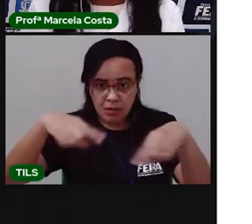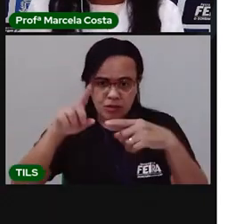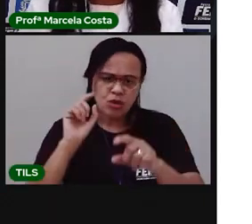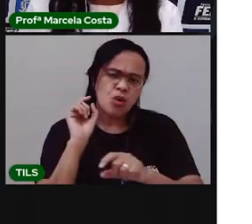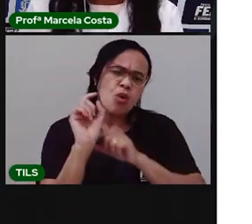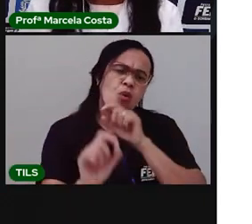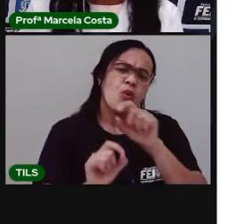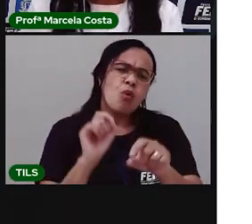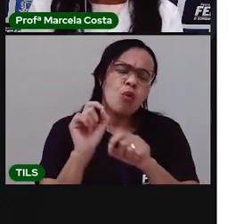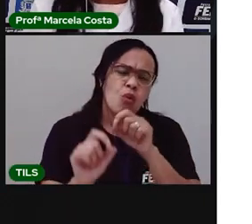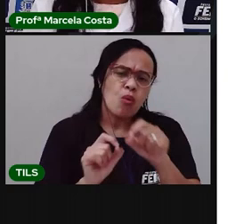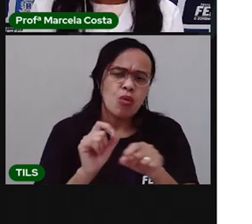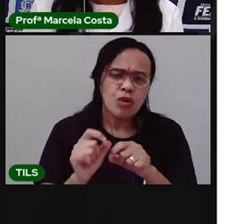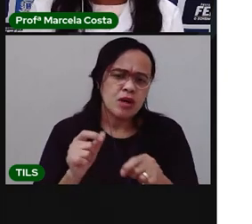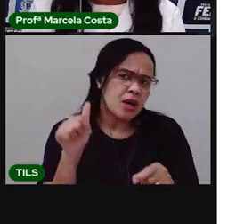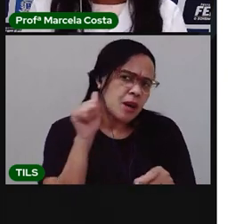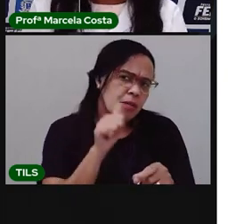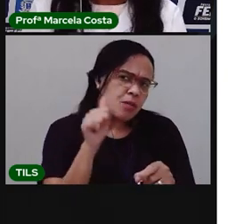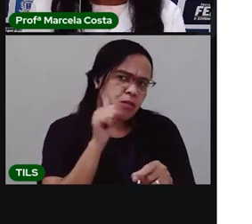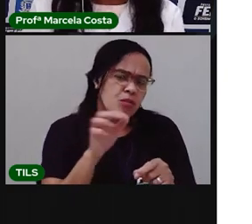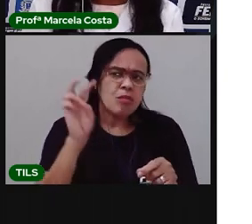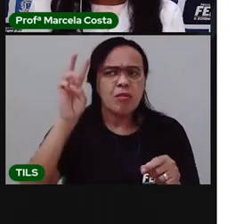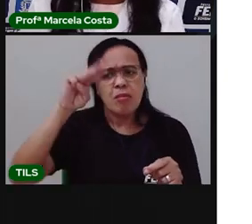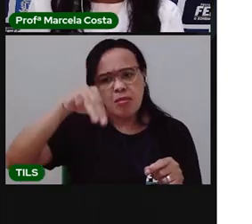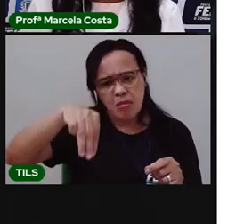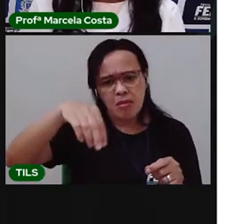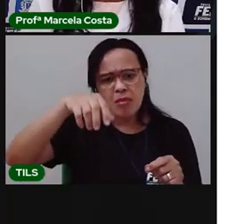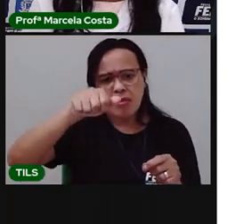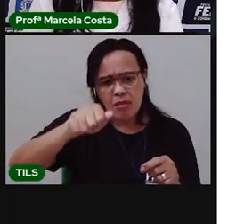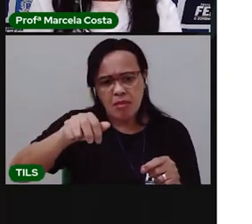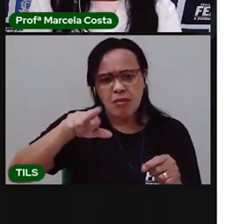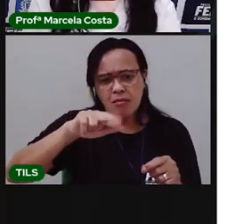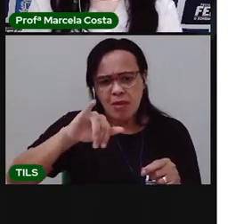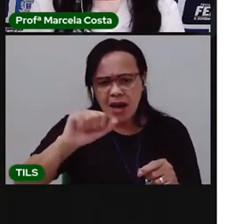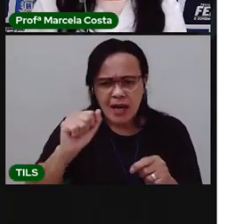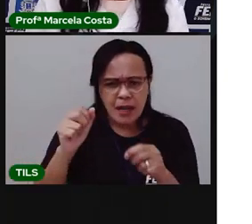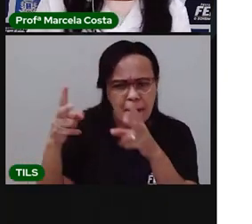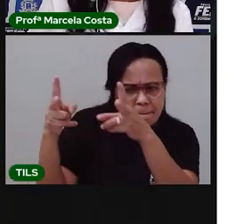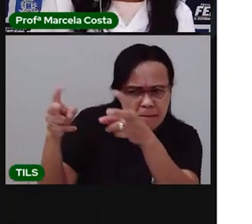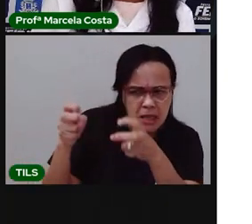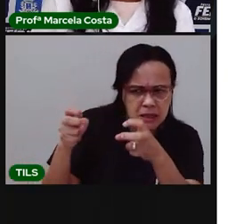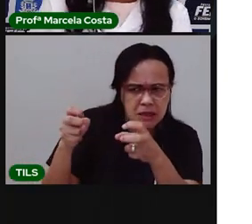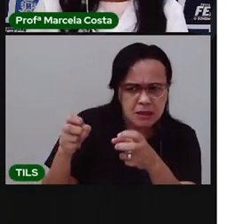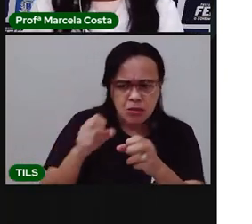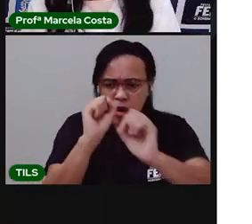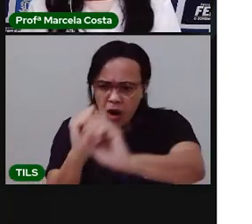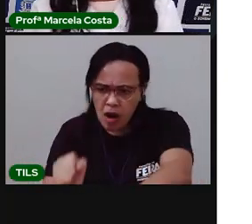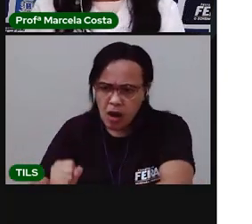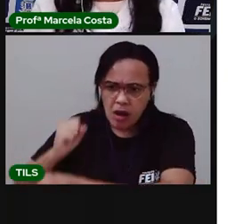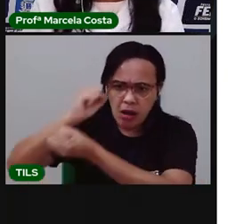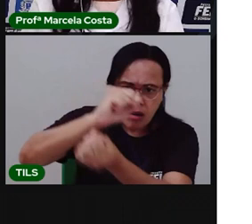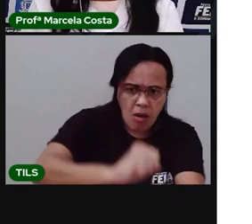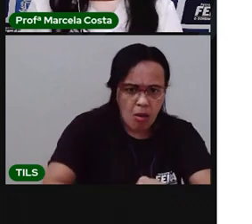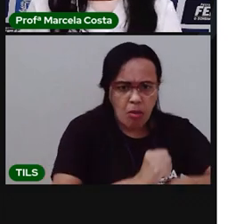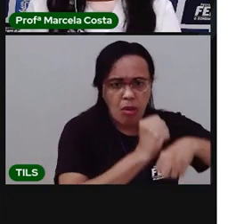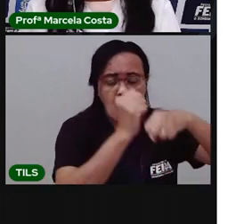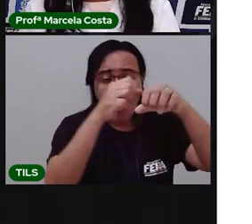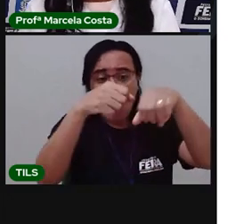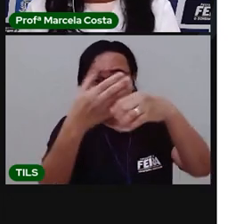Maria sentiu quando ela percebeu que a canoa estava virando? O que será que ela sentiu?